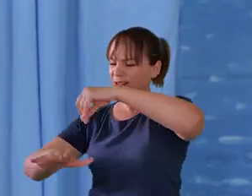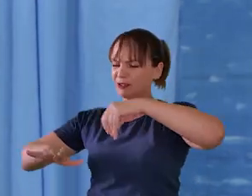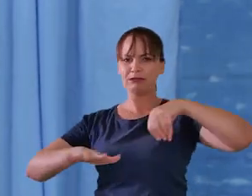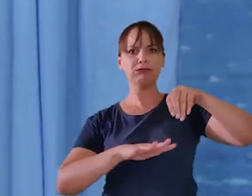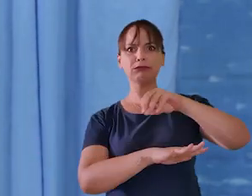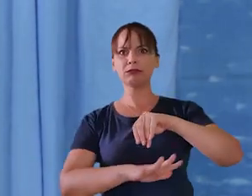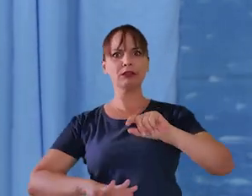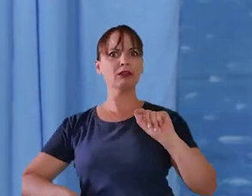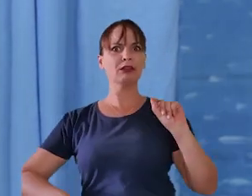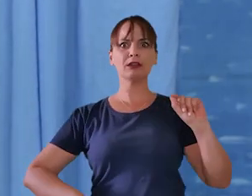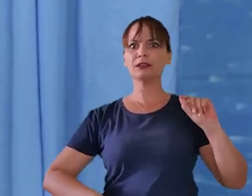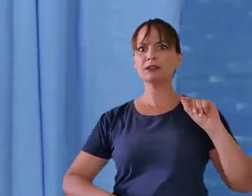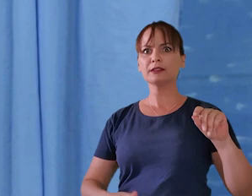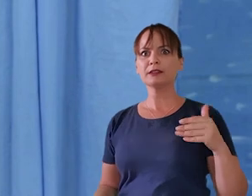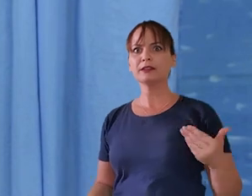temperou o mar.